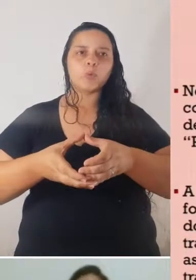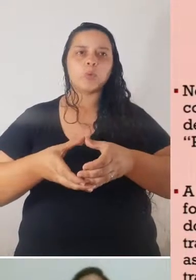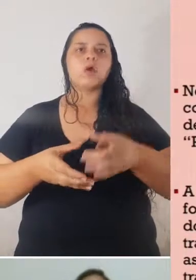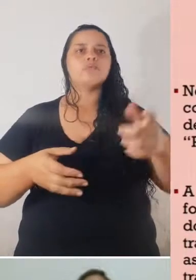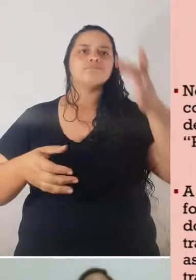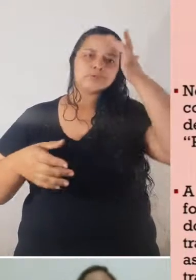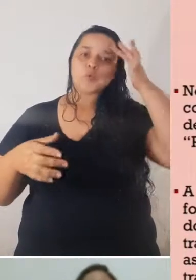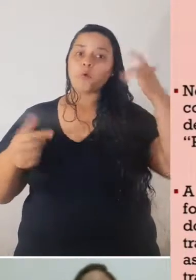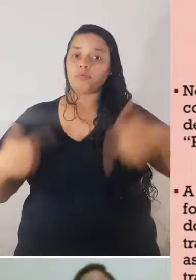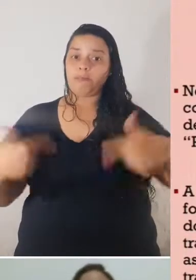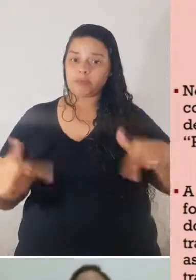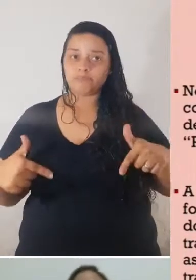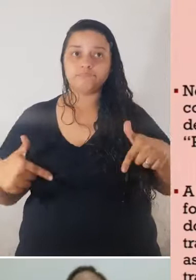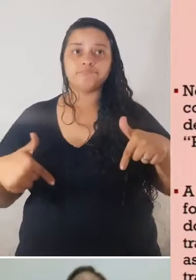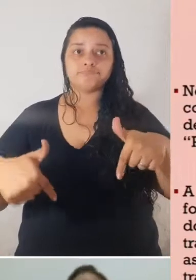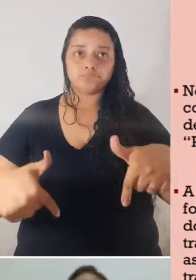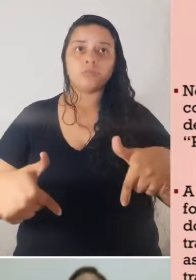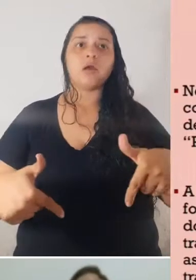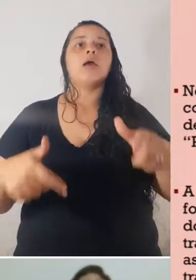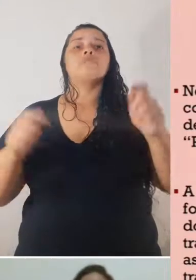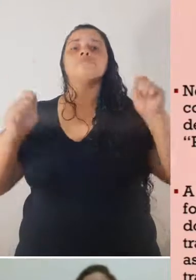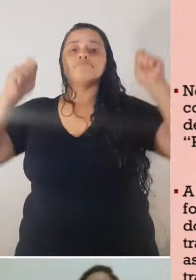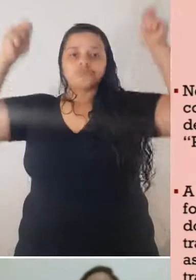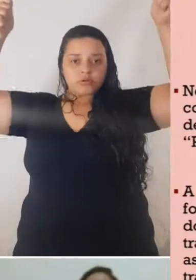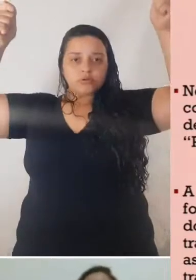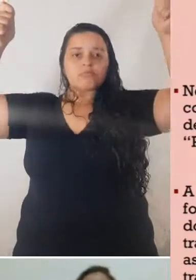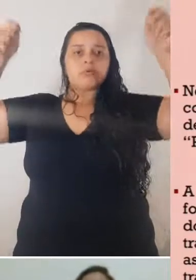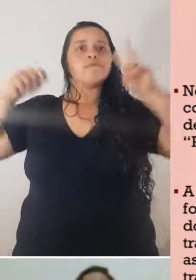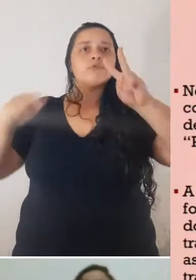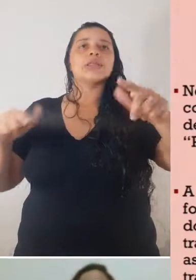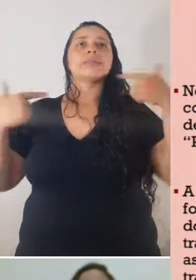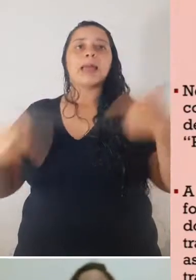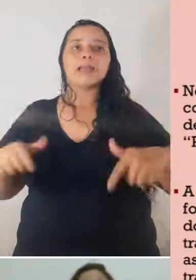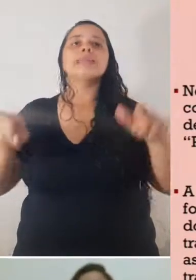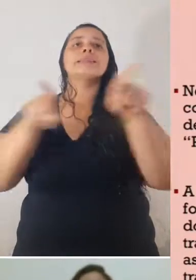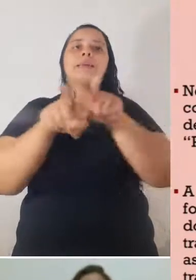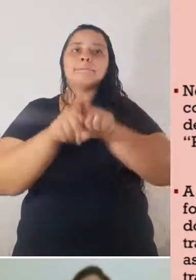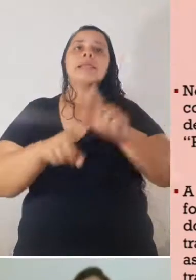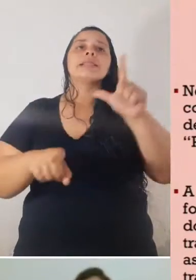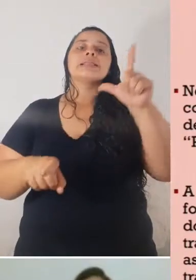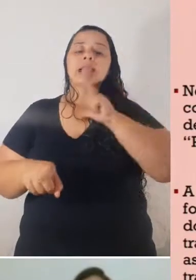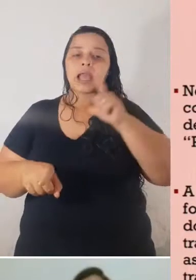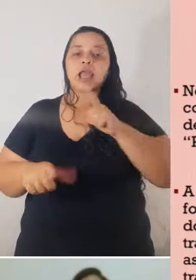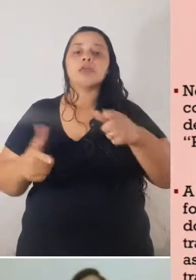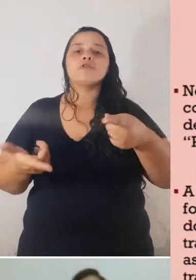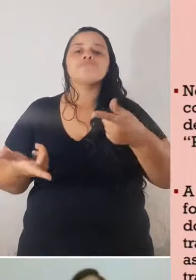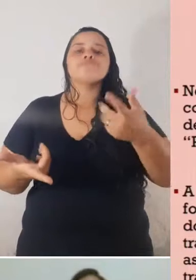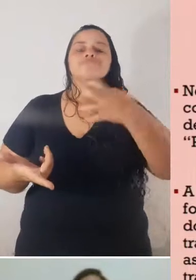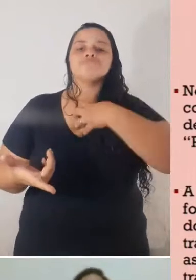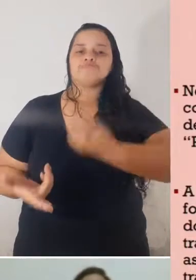de trabalhadores erguendo um cartaz onde está escrito: o trabalhador também tem o seu lugar no Estado